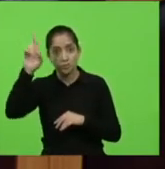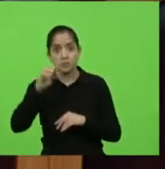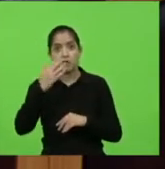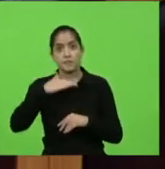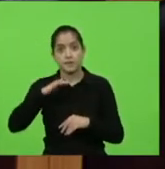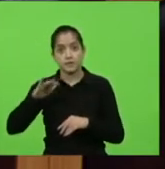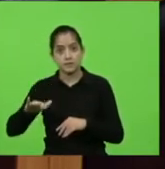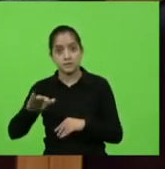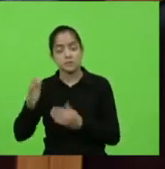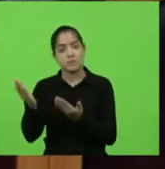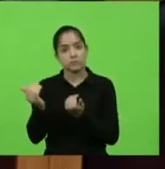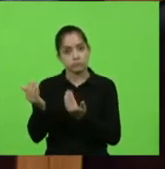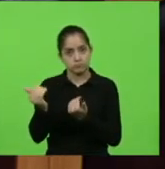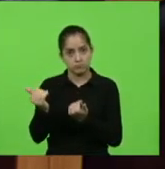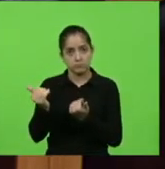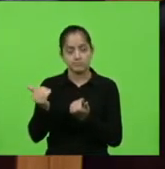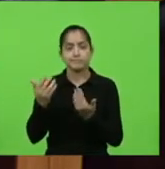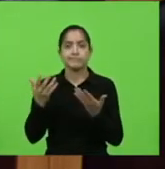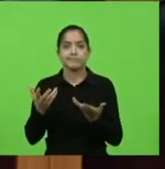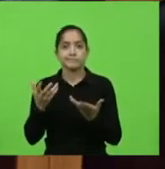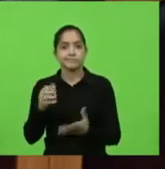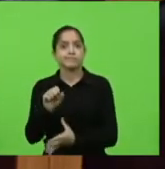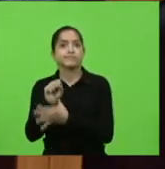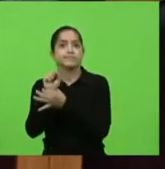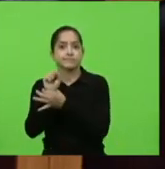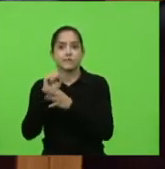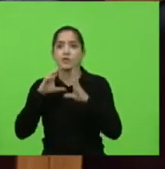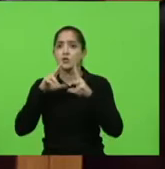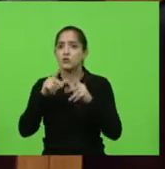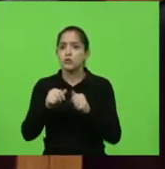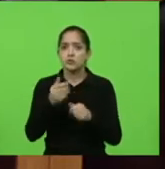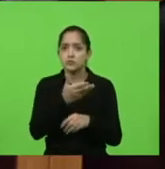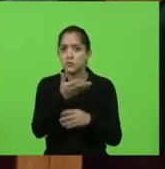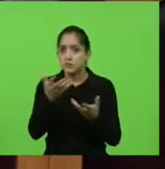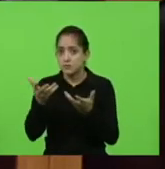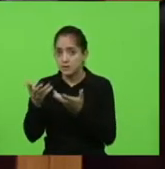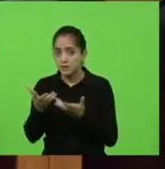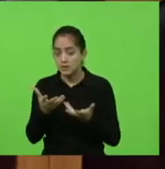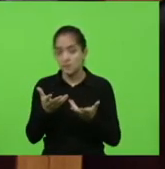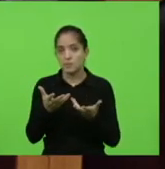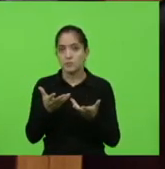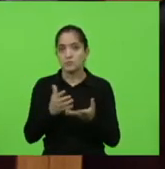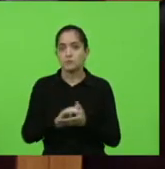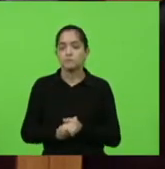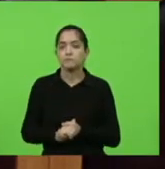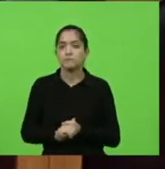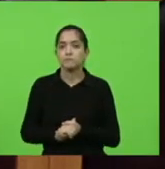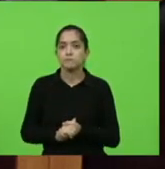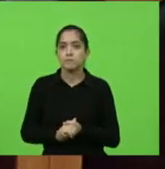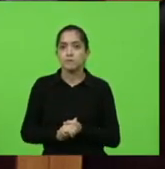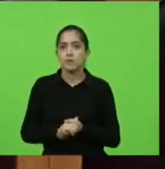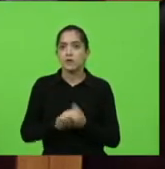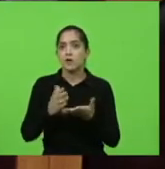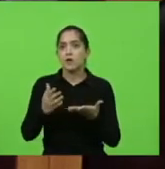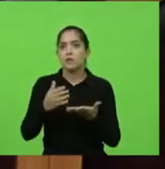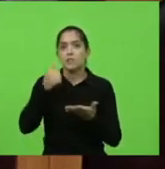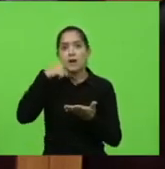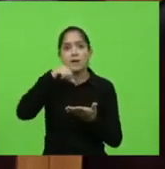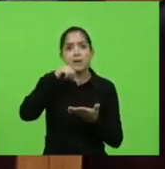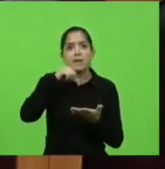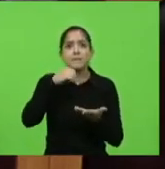pelo adolescente. Ela quer segurança, como todos nós queríamos e queremos para os nossos filhos. Como é que uma mãe vai